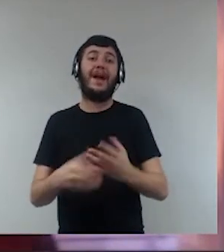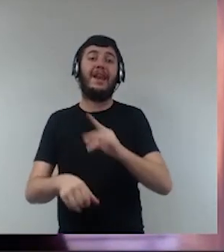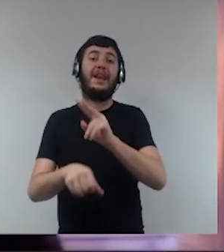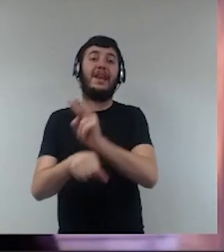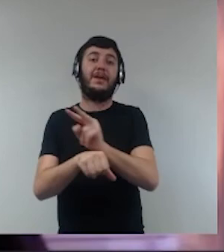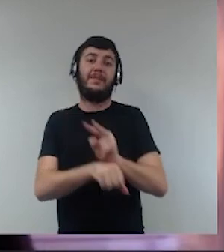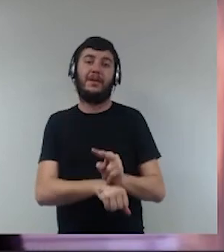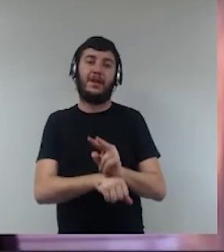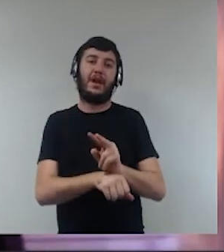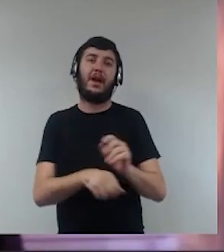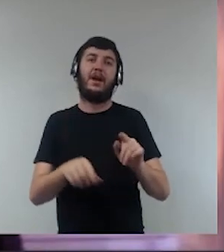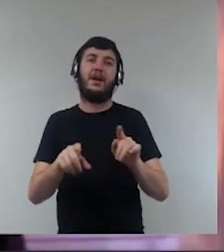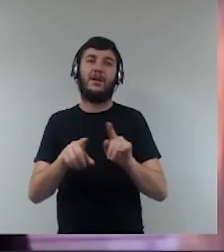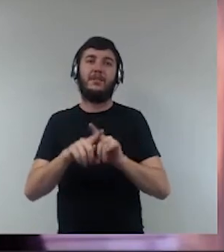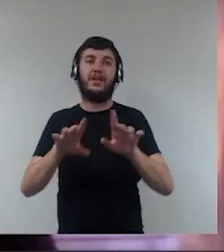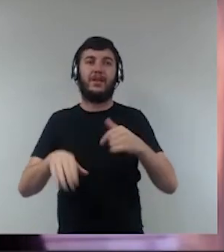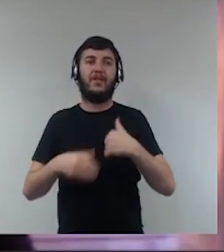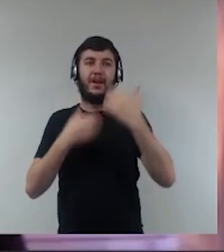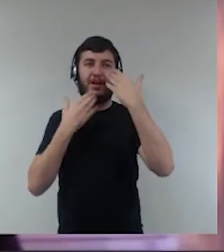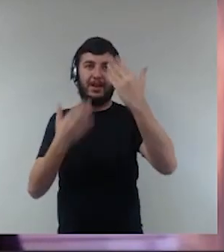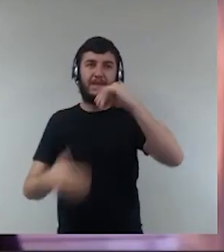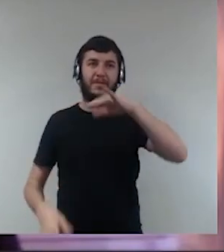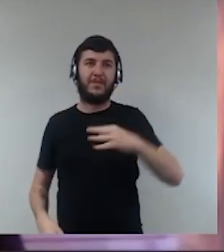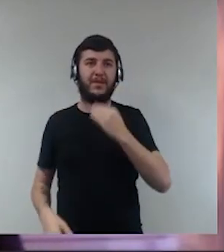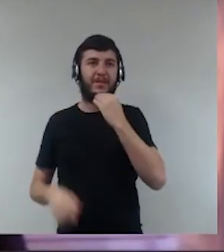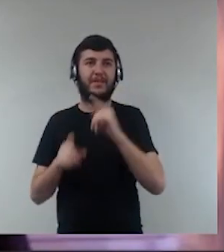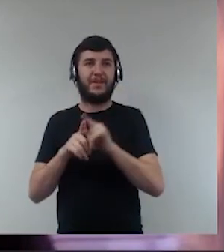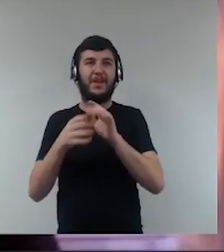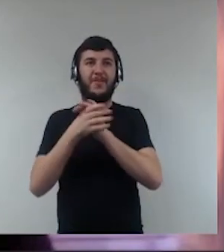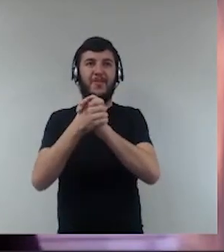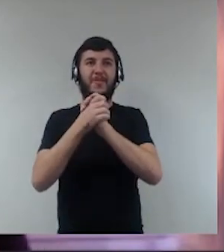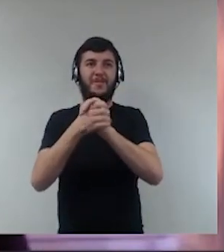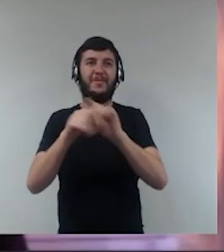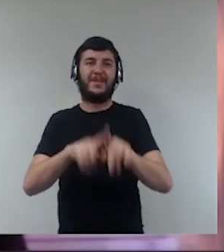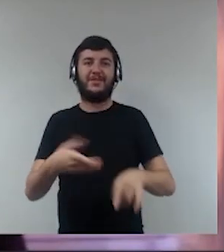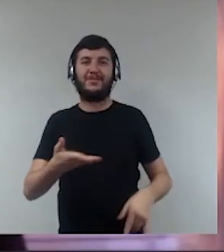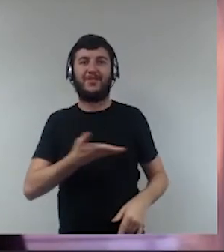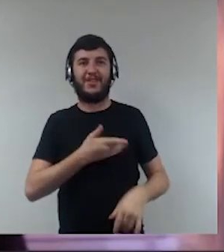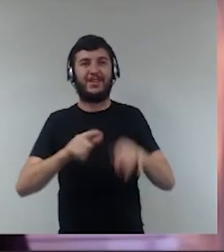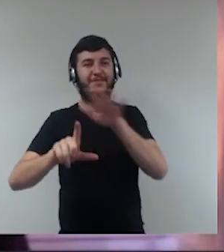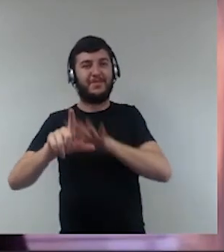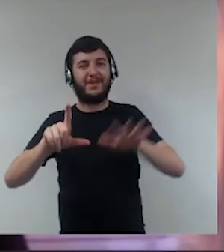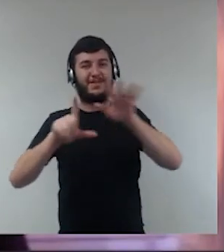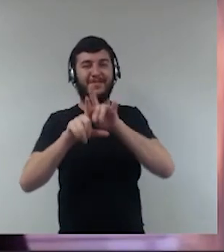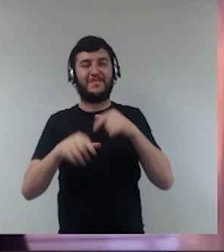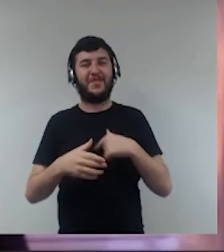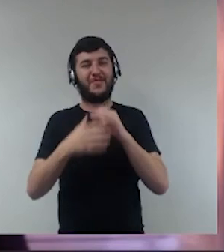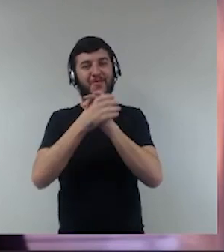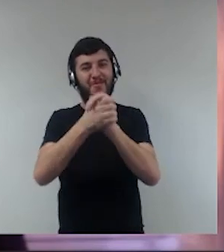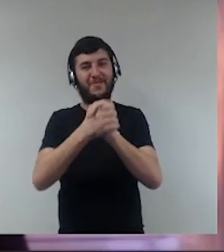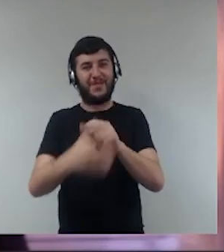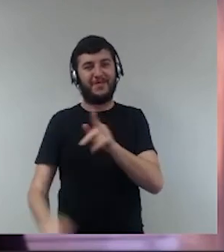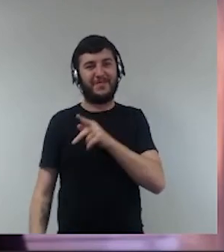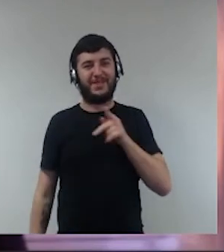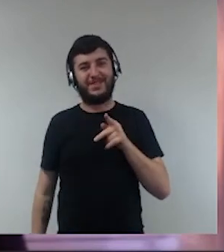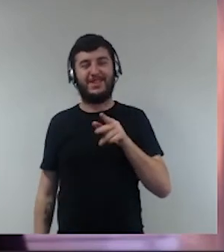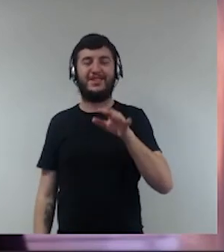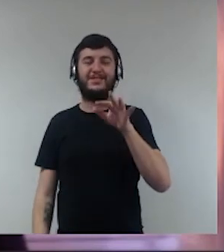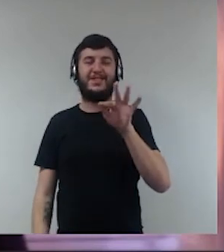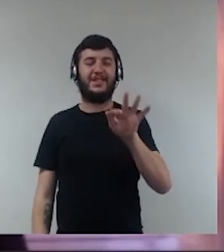reflexões. Quero agradecer a oportunidade, cumprimentar os colegas de painel, cumprimentar o nosso presidente, doutor Fábio Jeremias. Muito